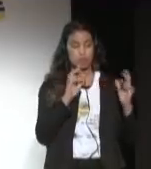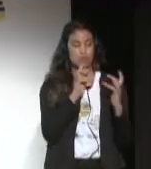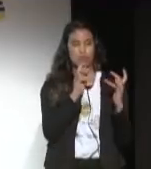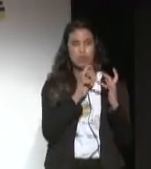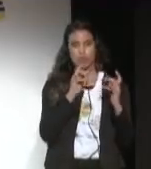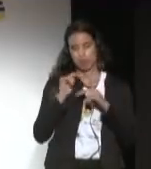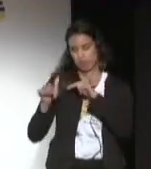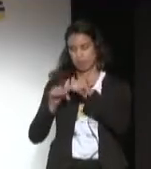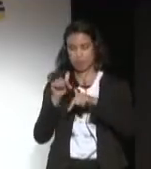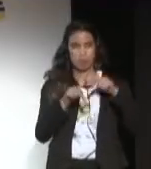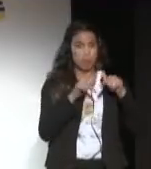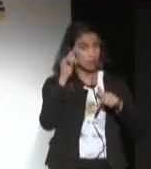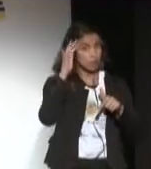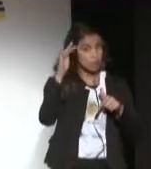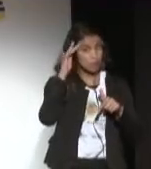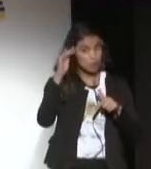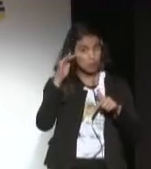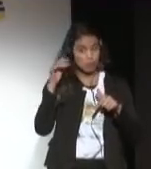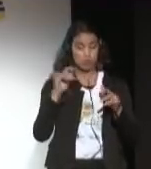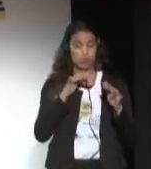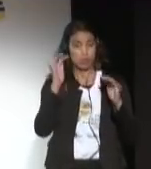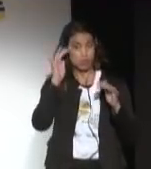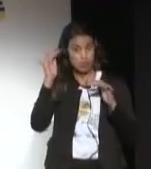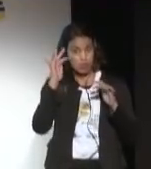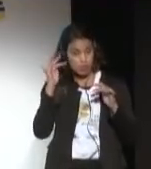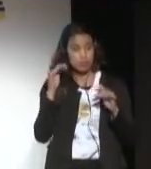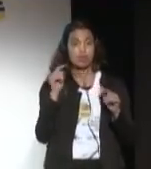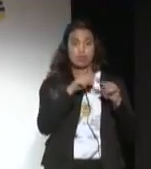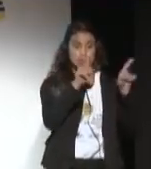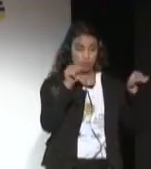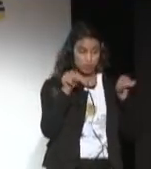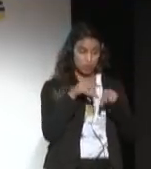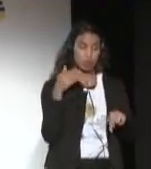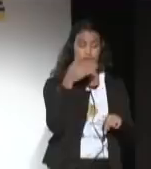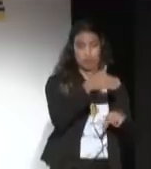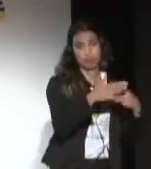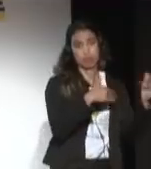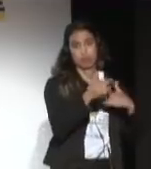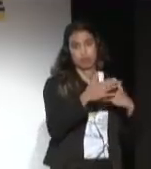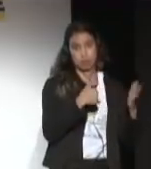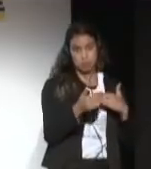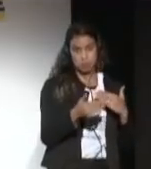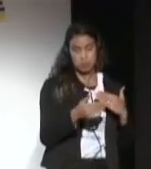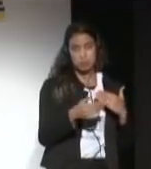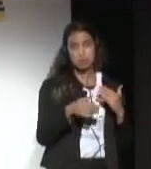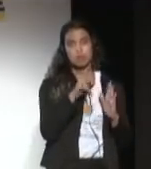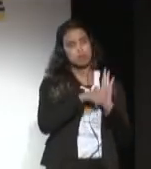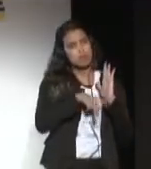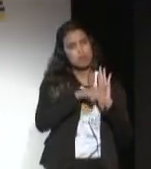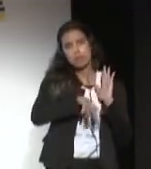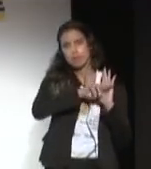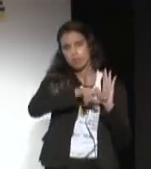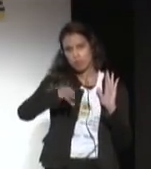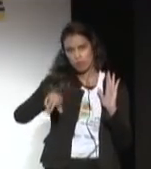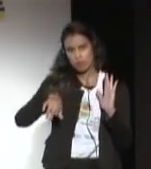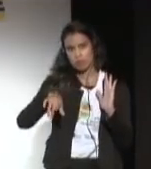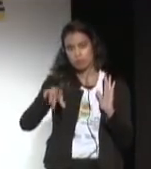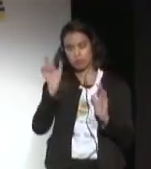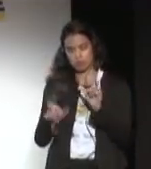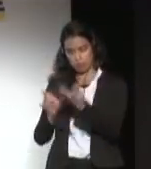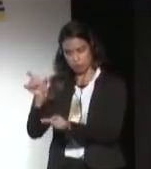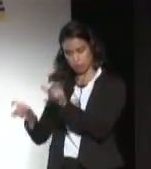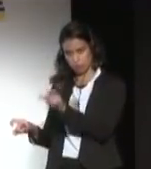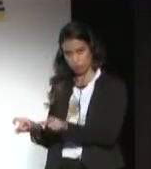esse trabalho teórico com o trabalho prático em sala de aula. E na maioria desses programas, os candidatos ficam em